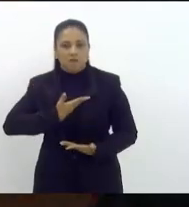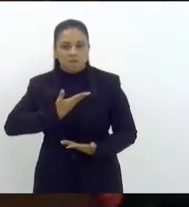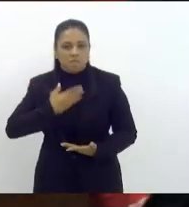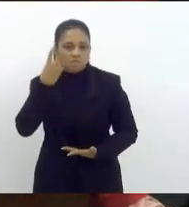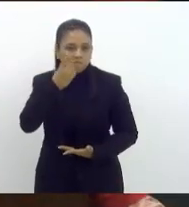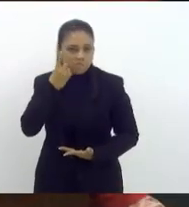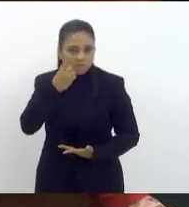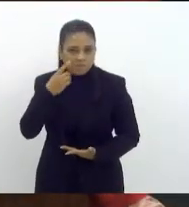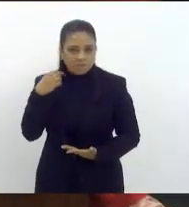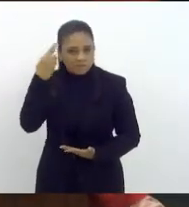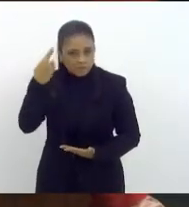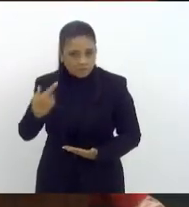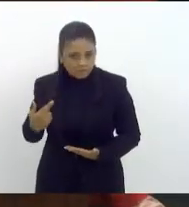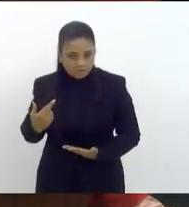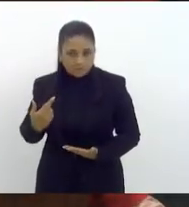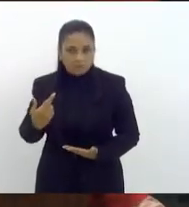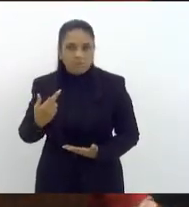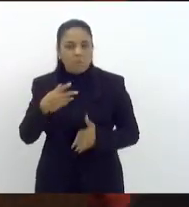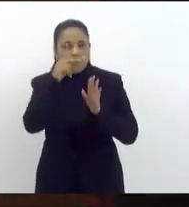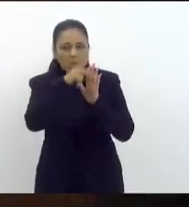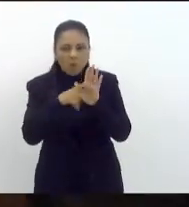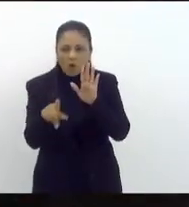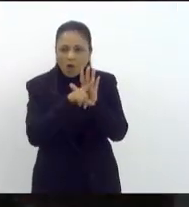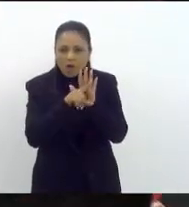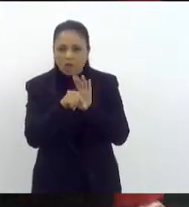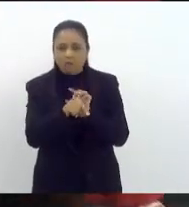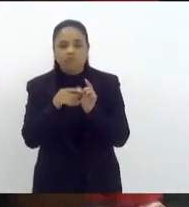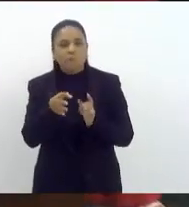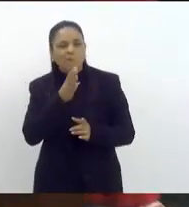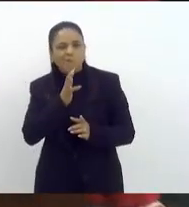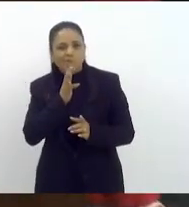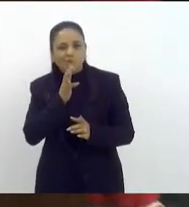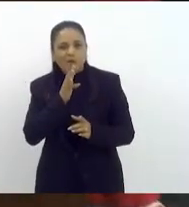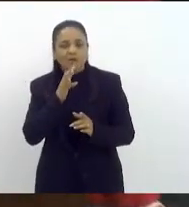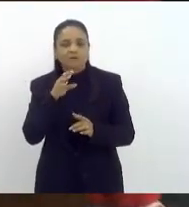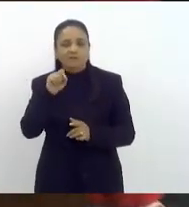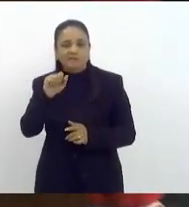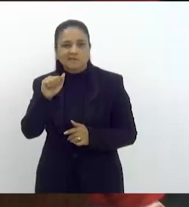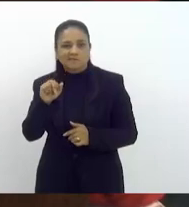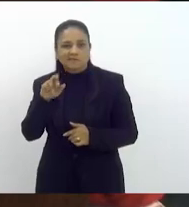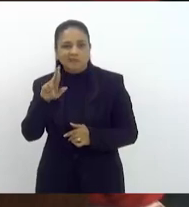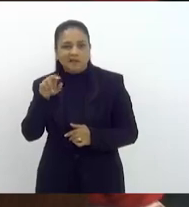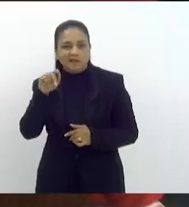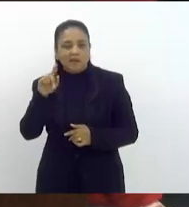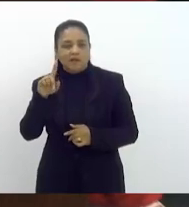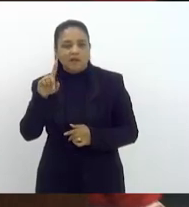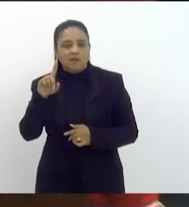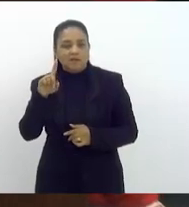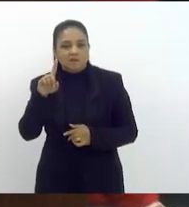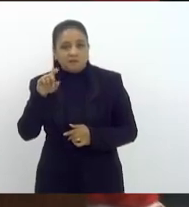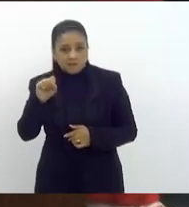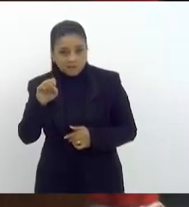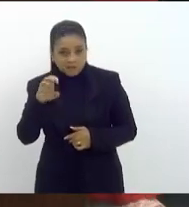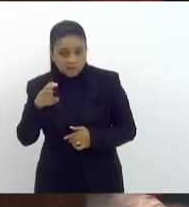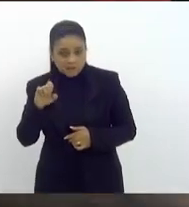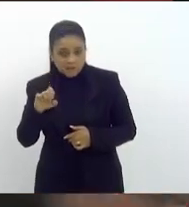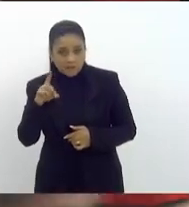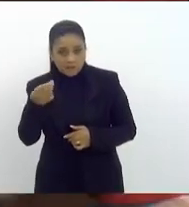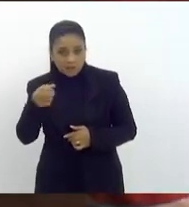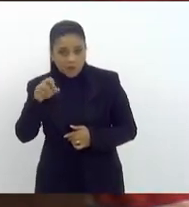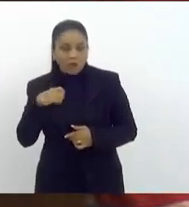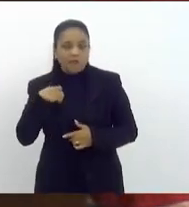Renata Souza pelo projeto um projeto reconhece sacerdotes sacerdotisas de matriz africana